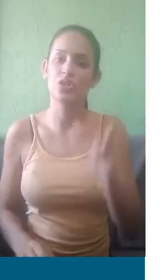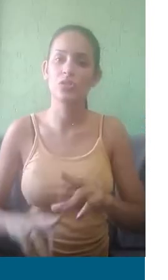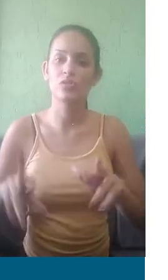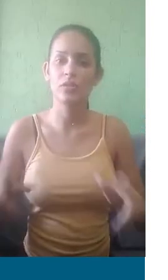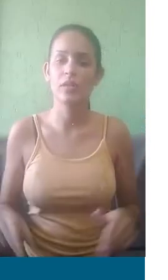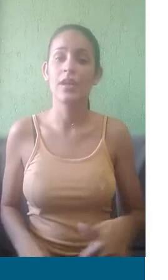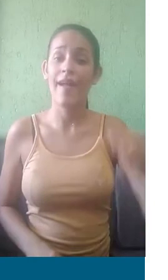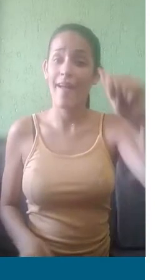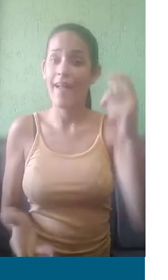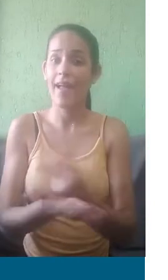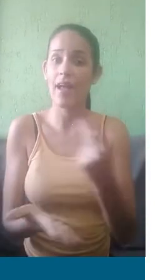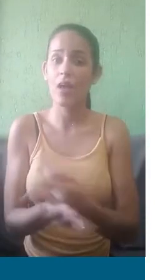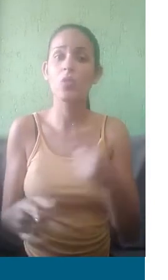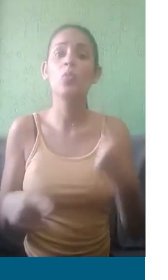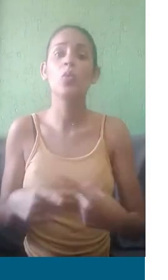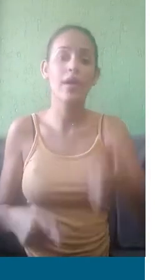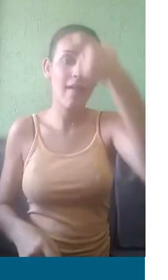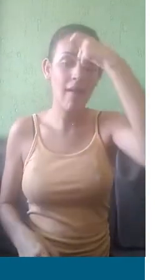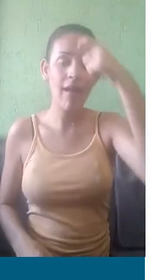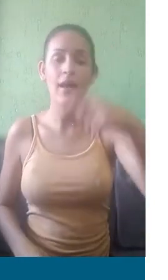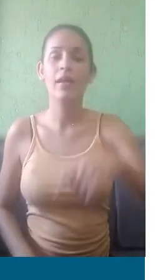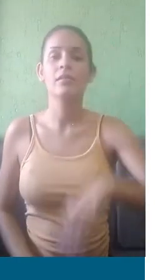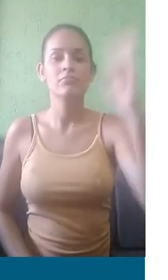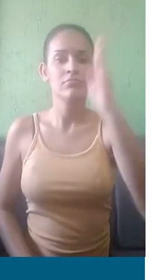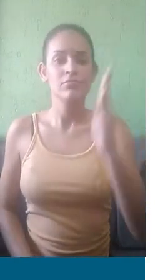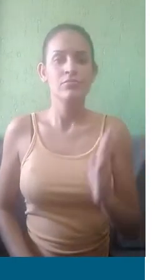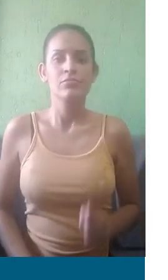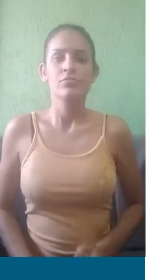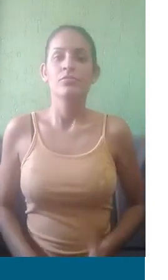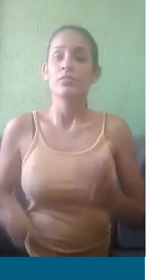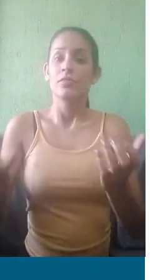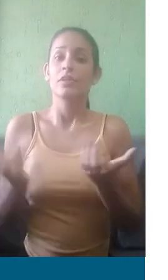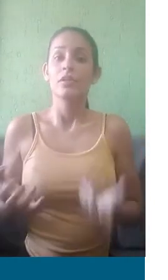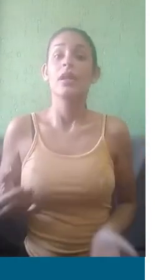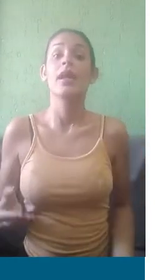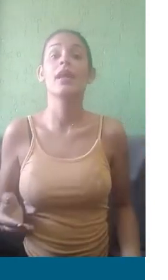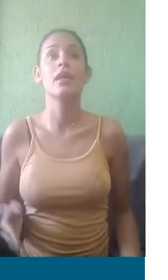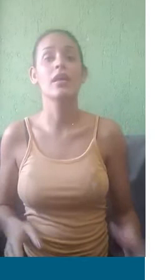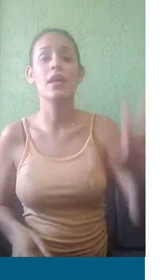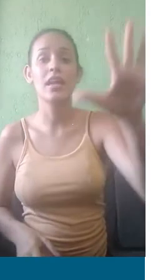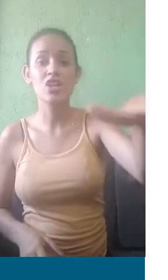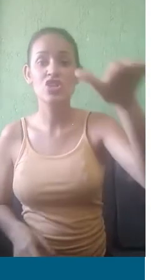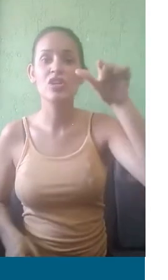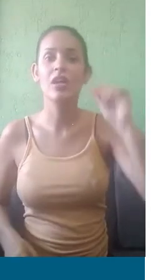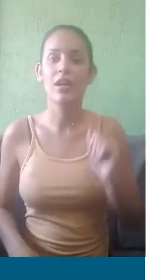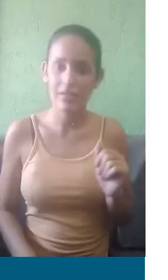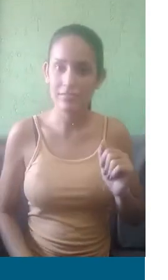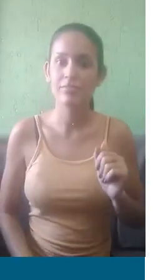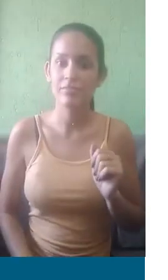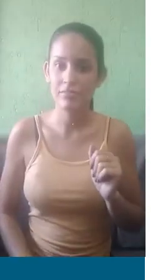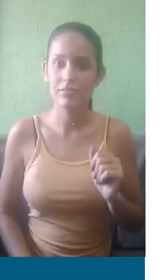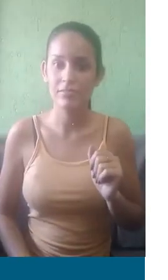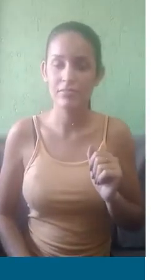Não é a letra A porque o caráter nacionalista do poema está no resgate histórico da colonização e não